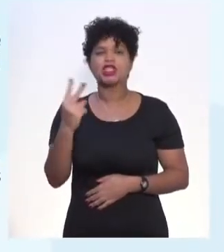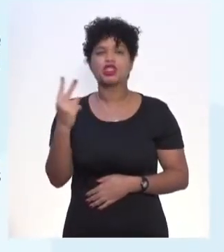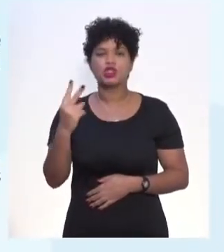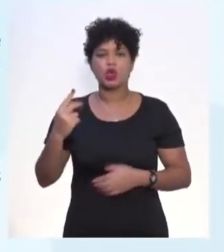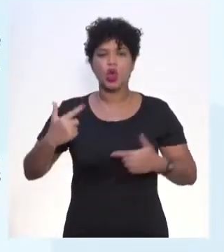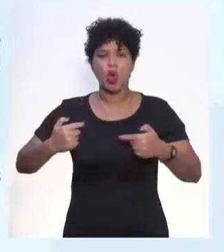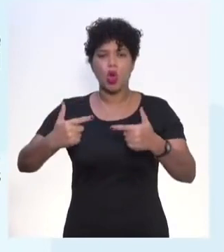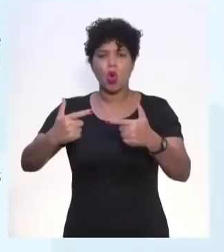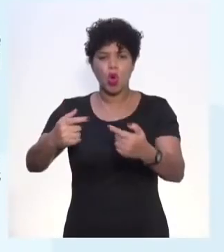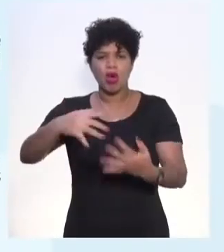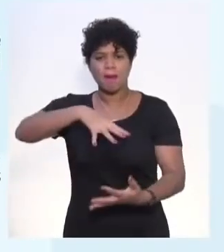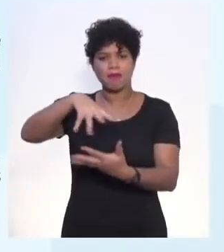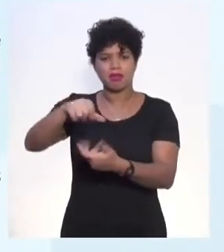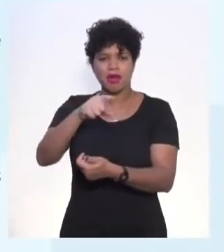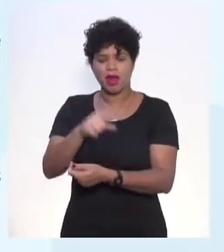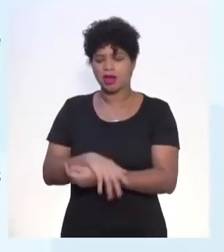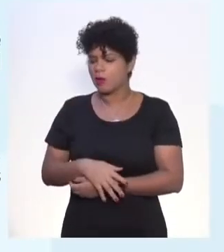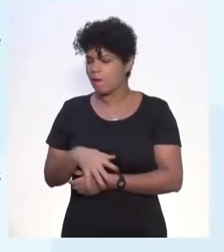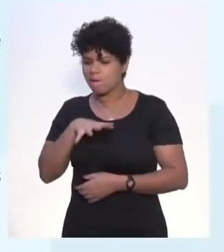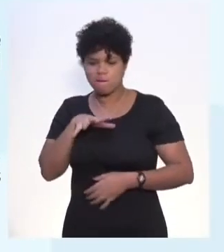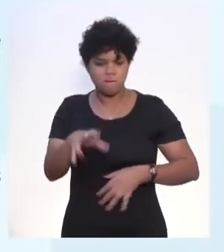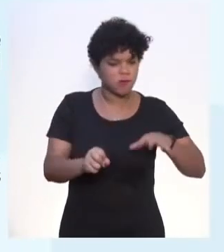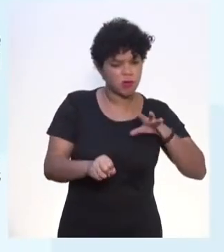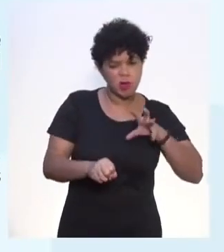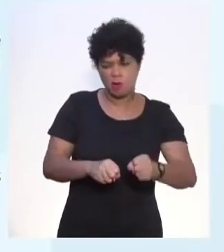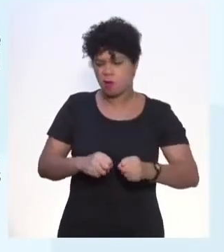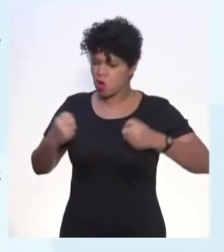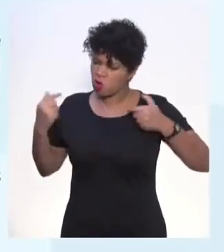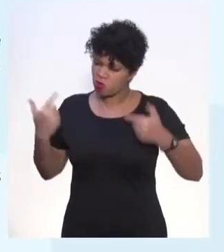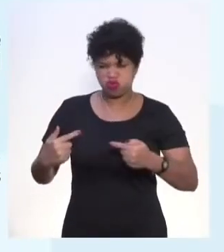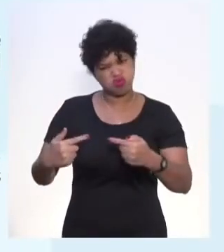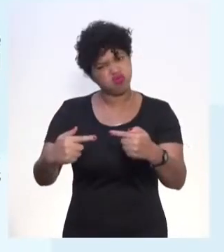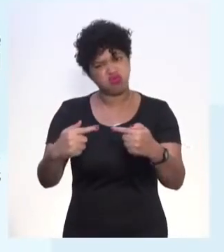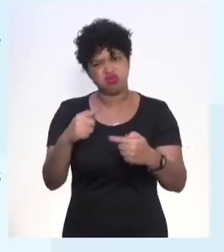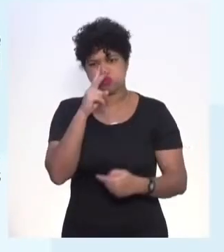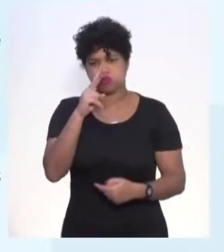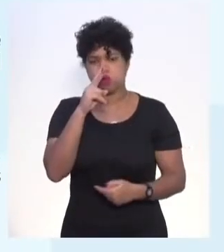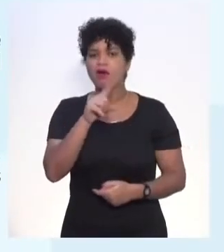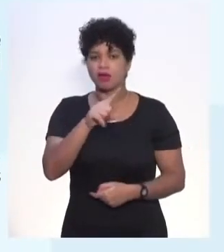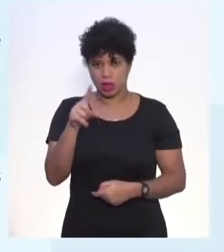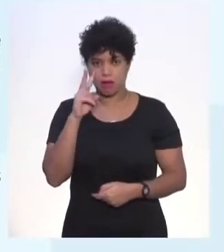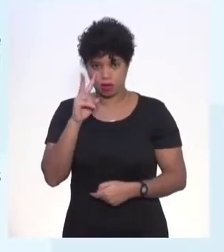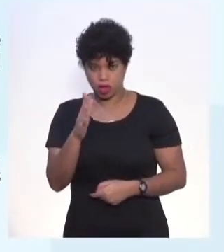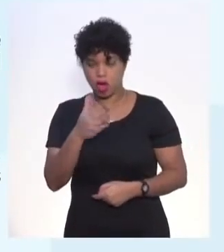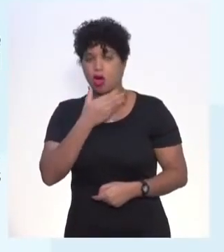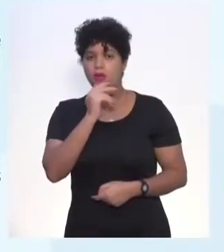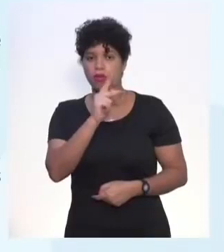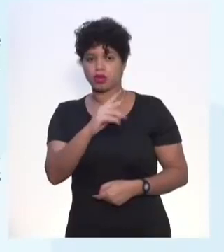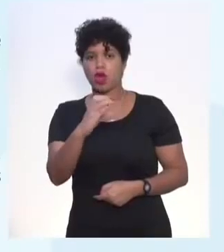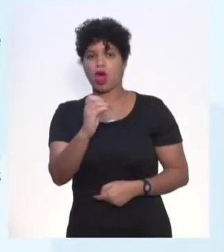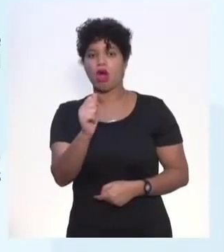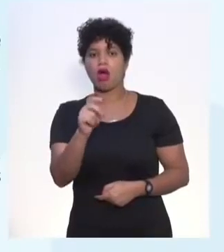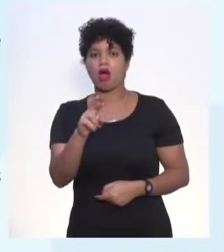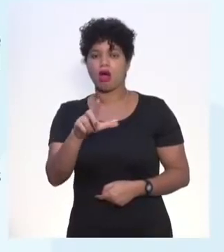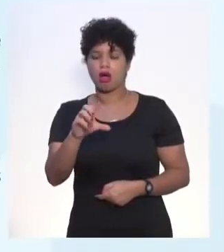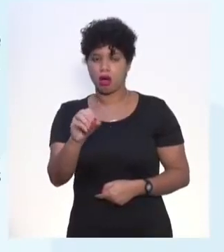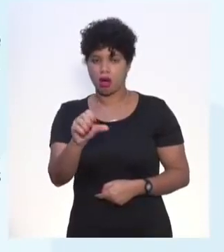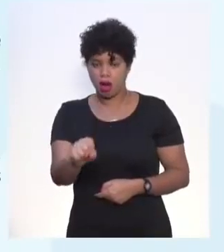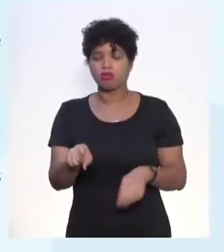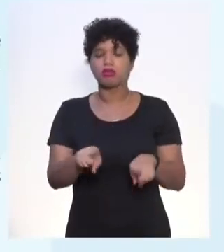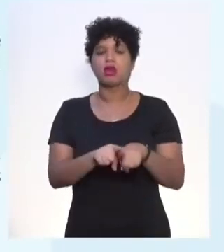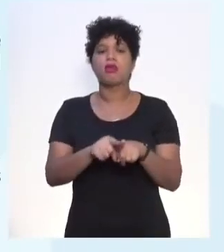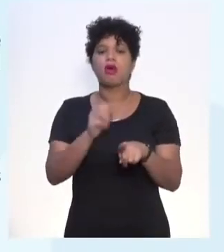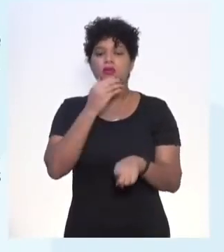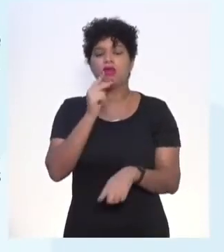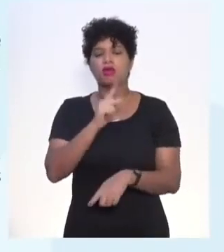bastante contundentes, violentas, né? Então vocês viram lá no 9º ano com o professor Carlos e também com o professor de vocês aí da sala